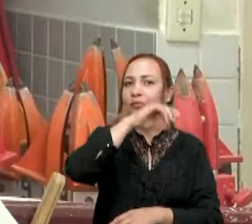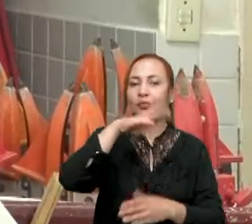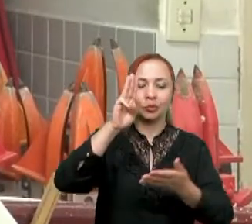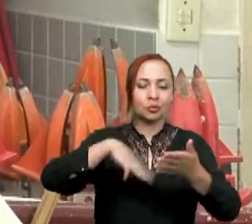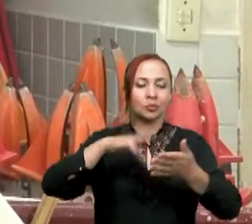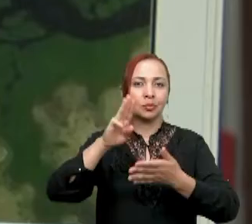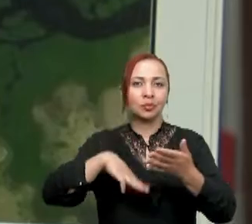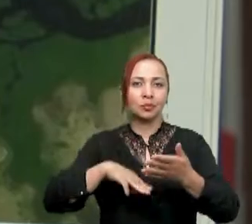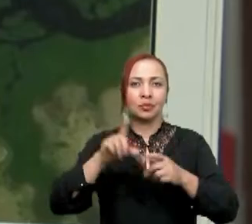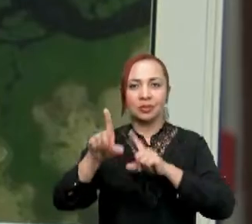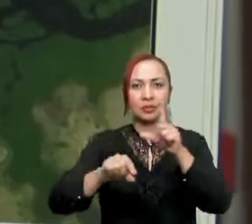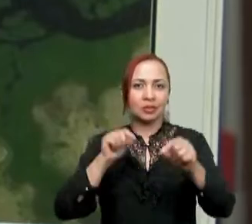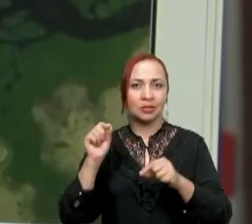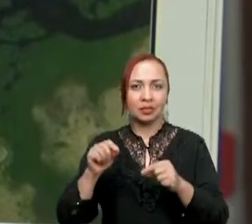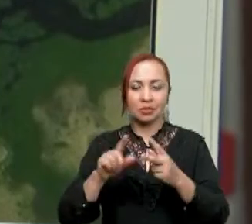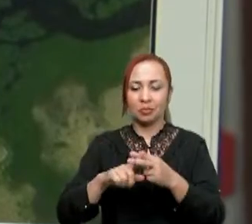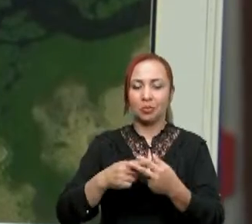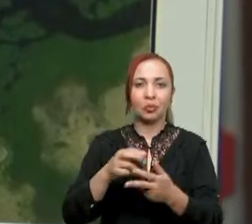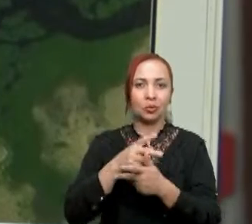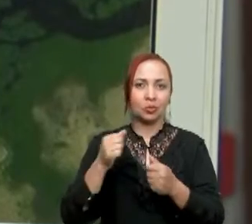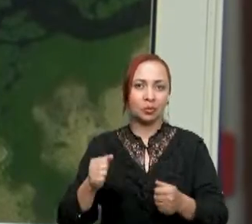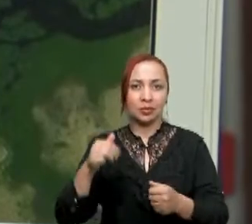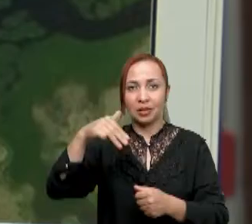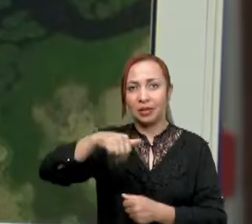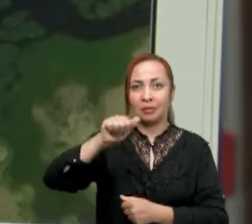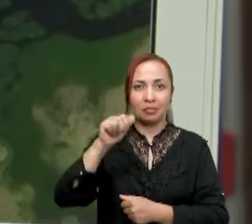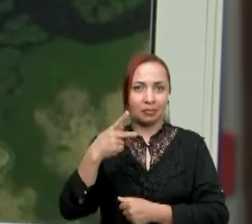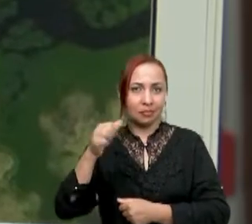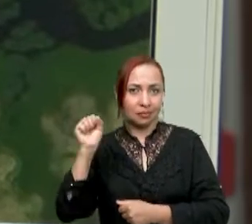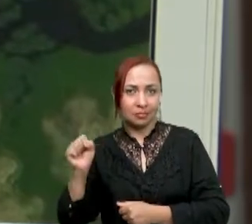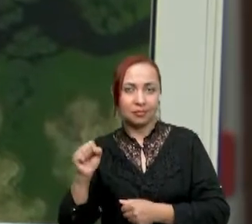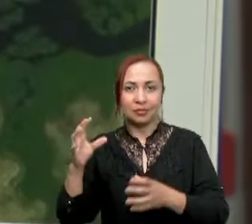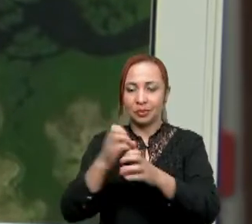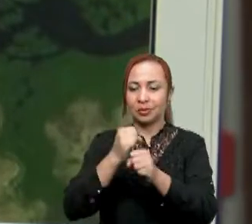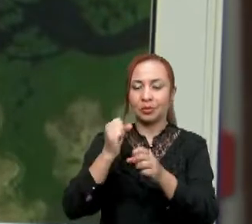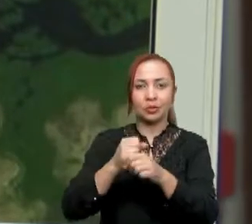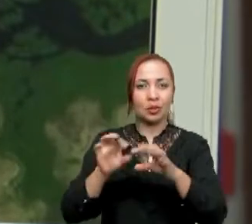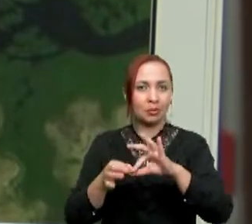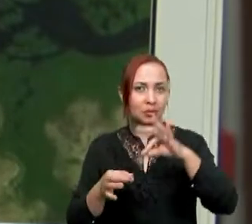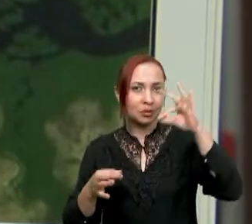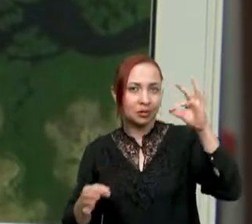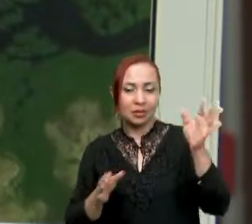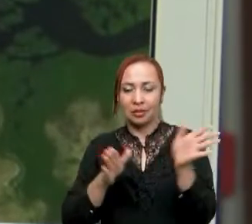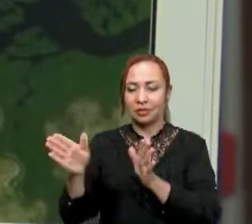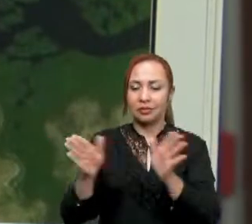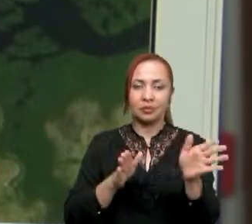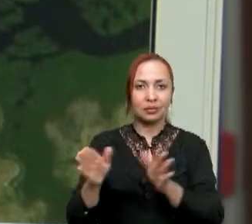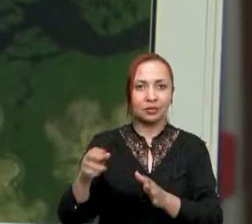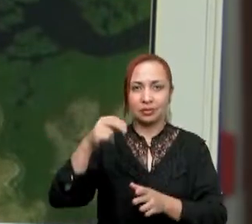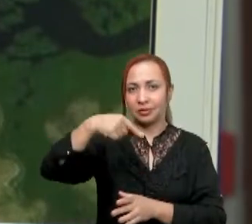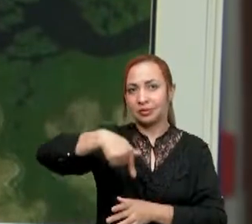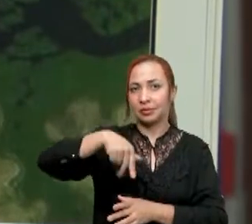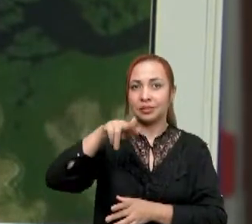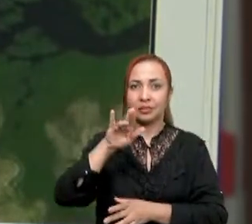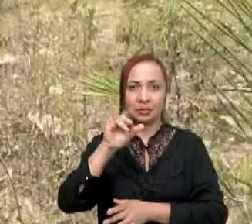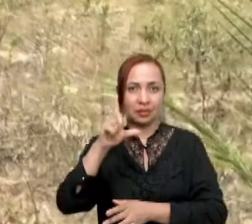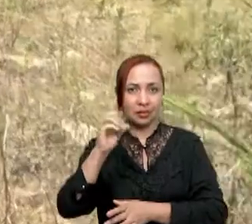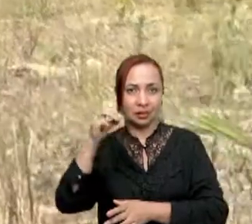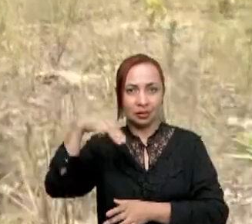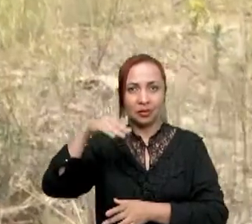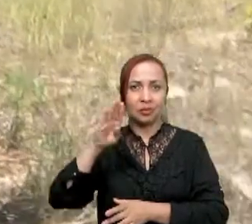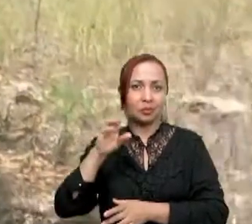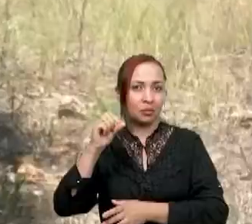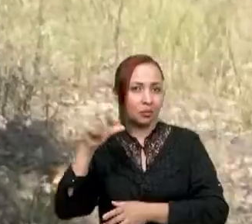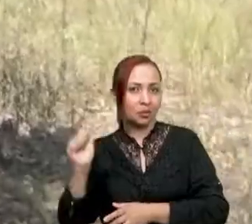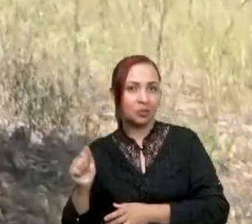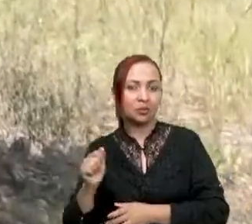nessa nossa decisão Em produzir mapas que calcule as distâncias entre as Comunidades Quilombolas e